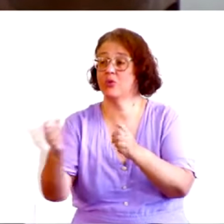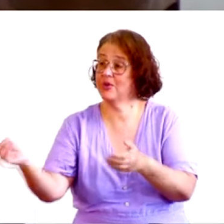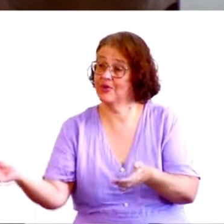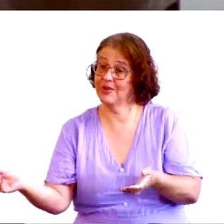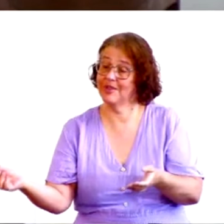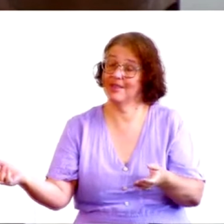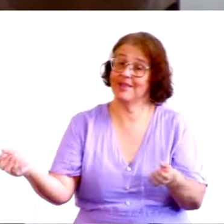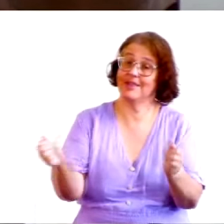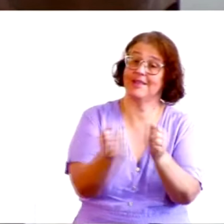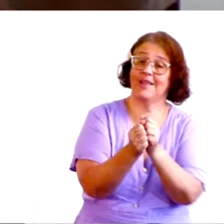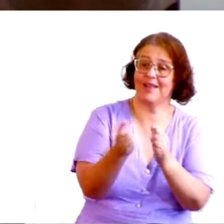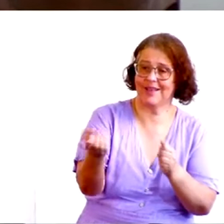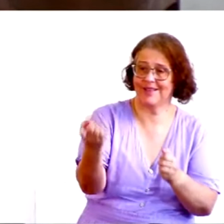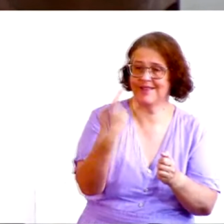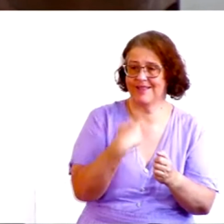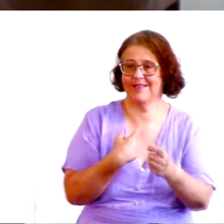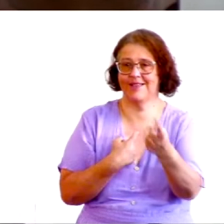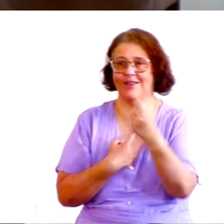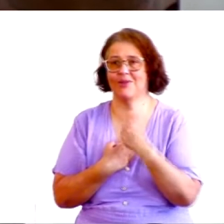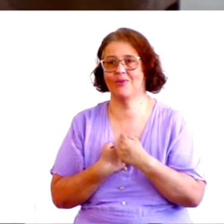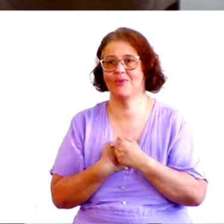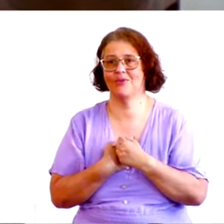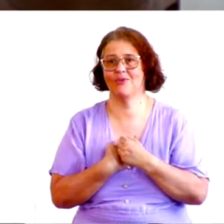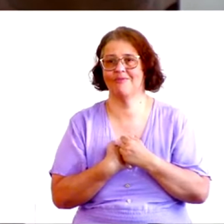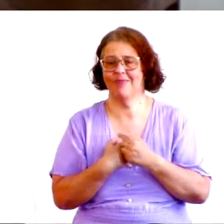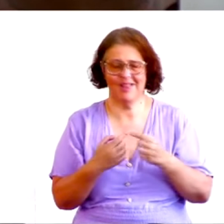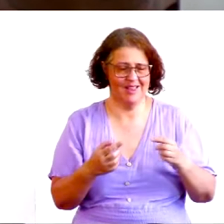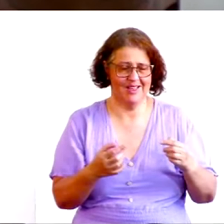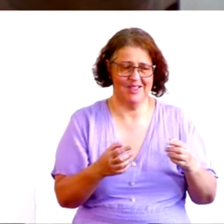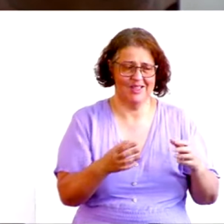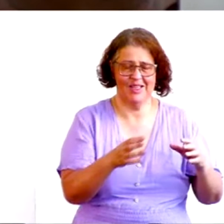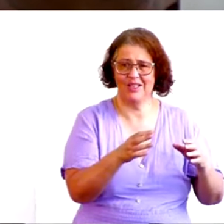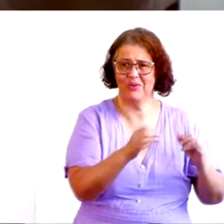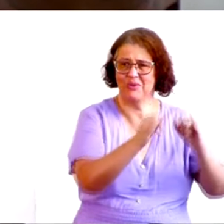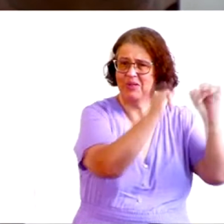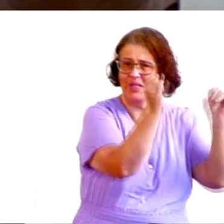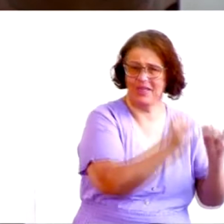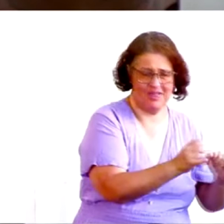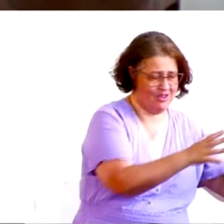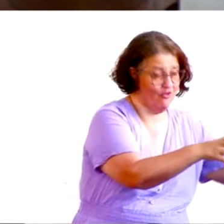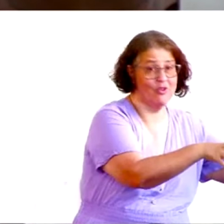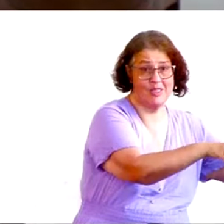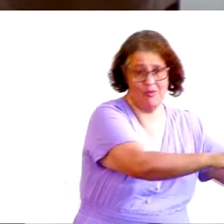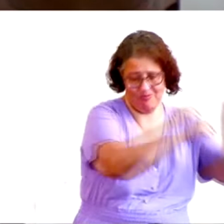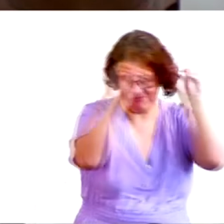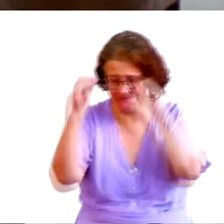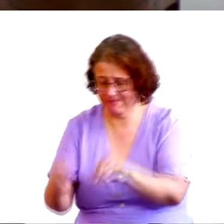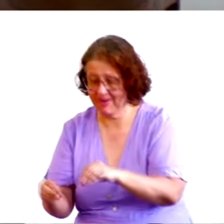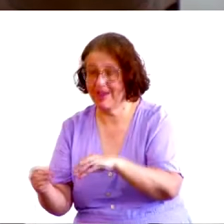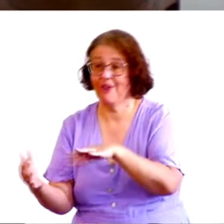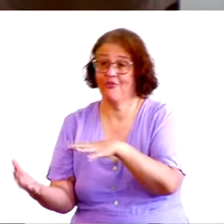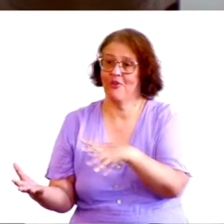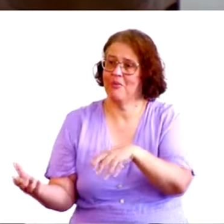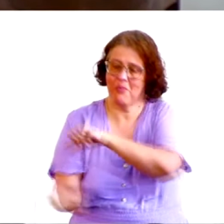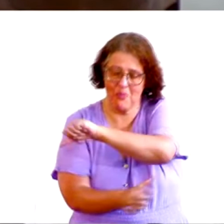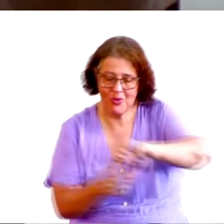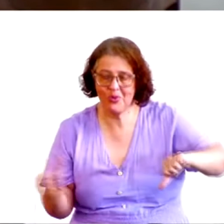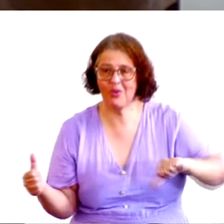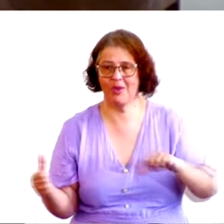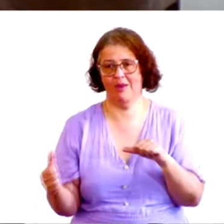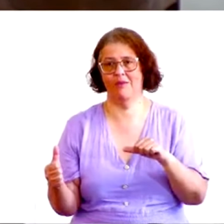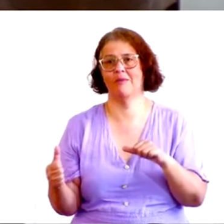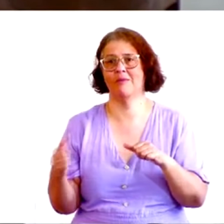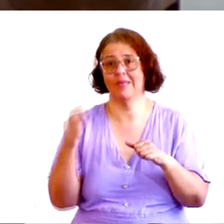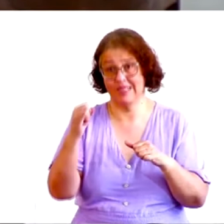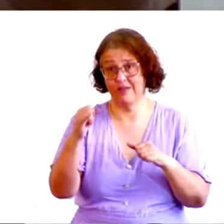25 anos de idade do mundo de idolatria do Mundo De egoísmo pleno do mundo de satisfação de desejos de maneira